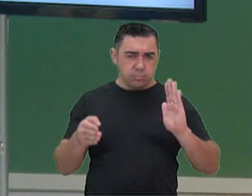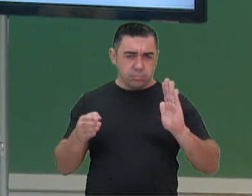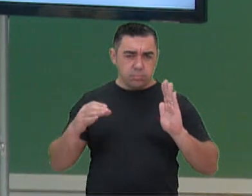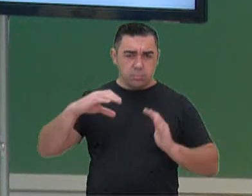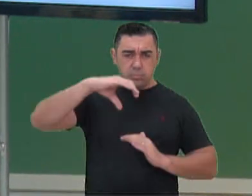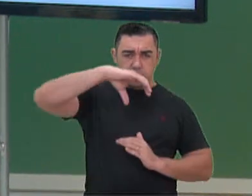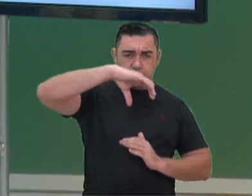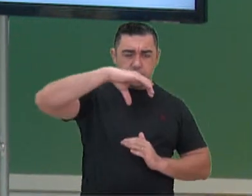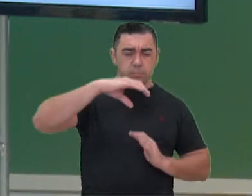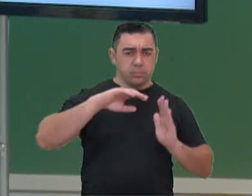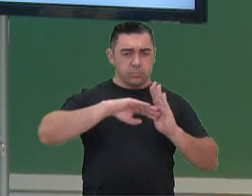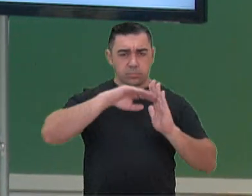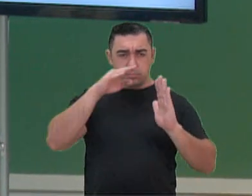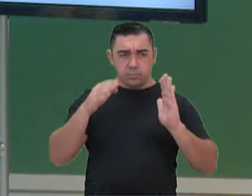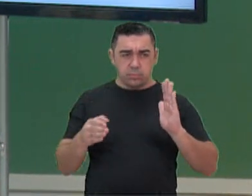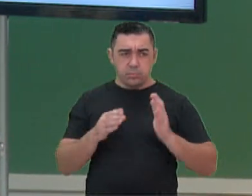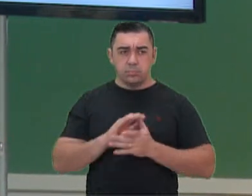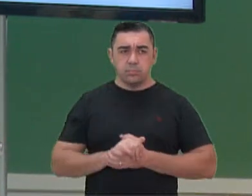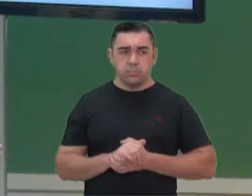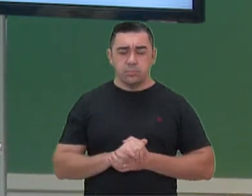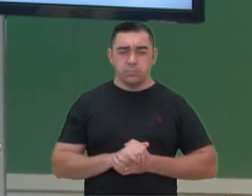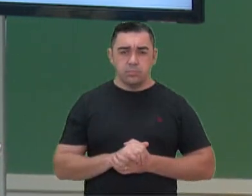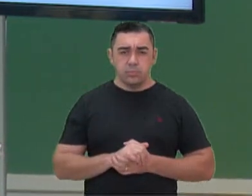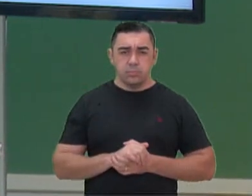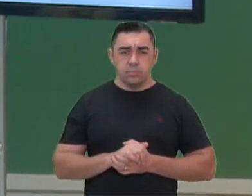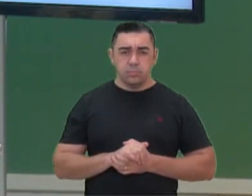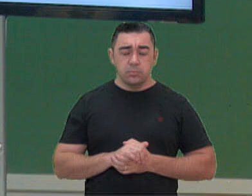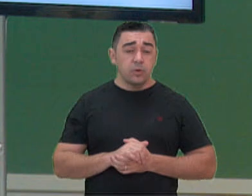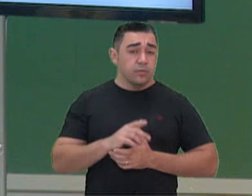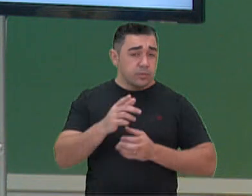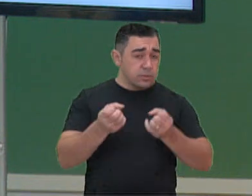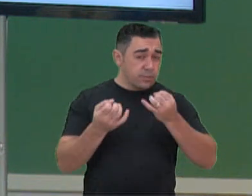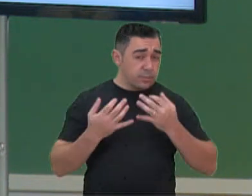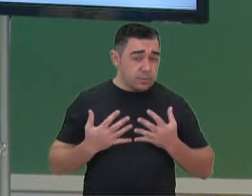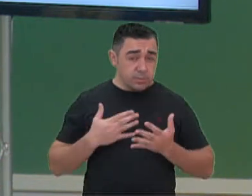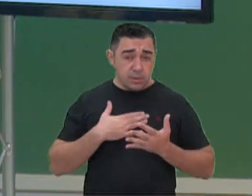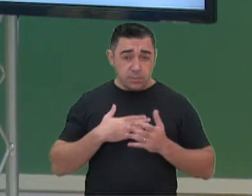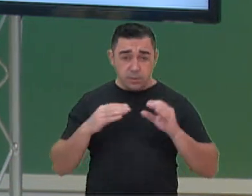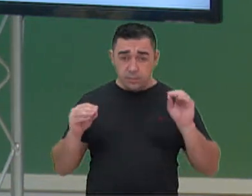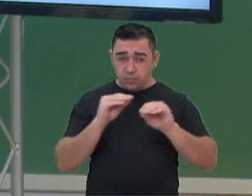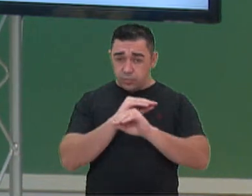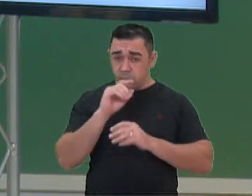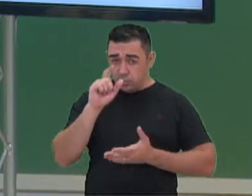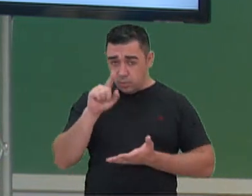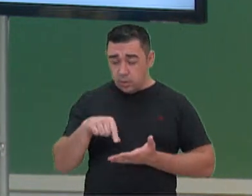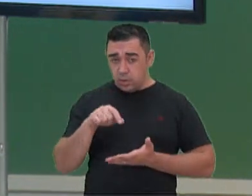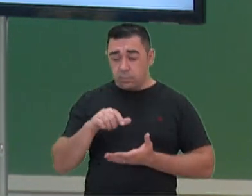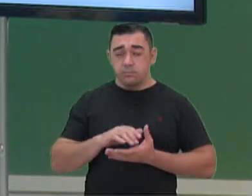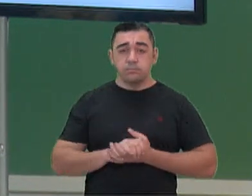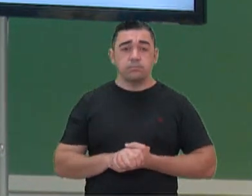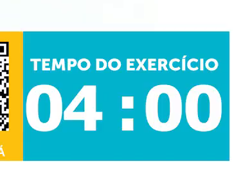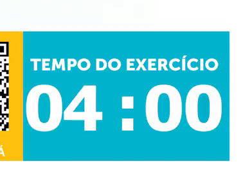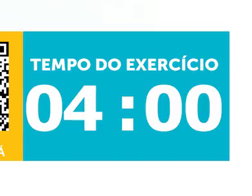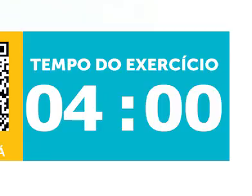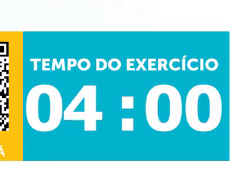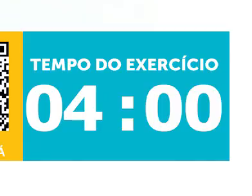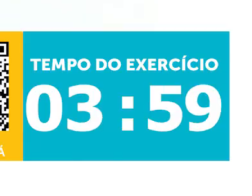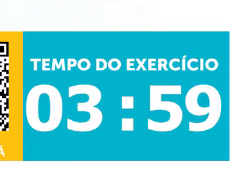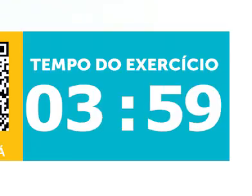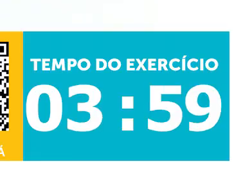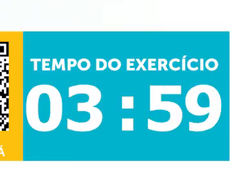Menos x² mais 5x menos 4. Você vai falar se ela é injetora ou não. Uns minutinhos.